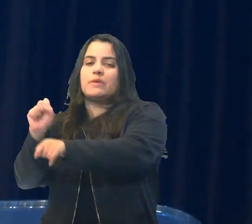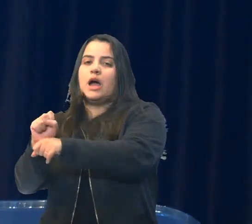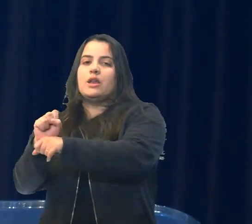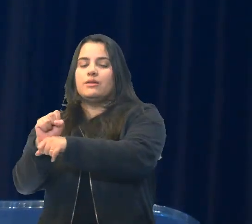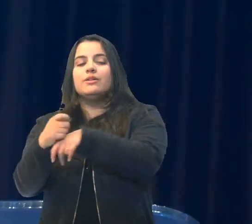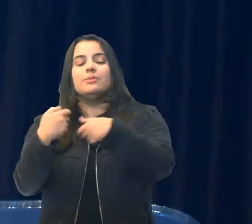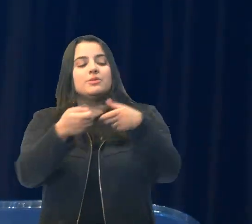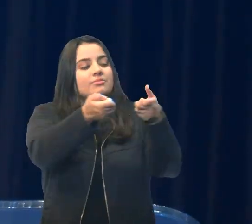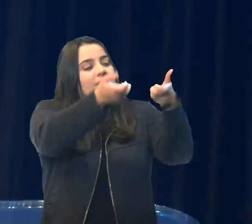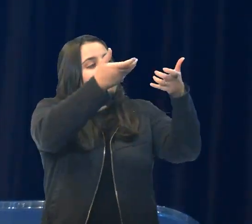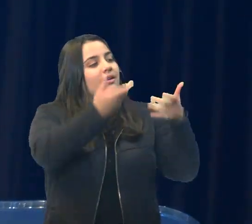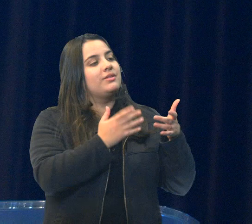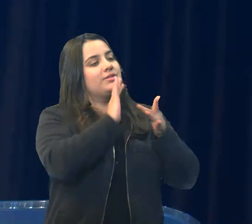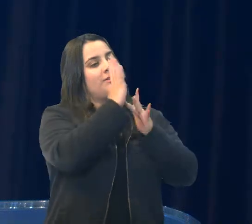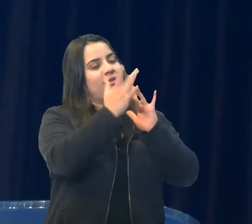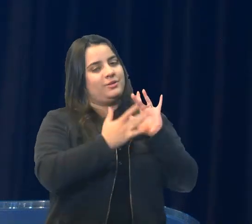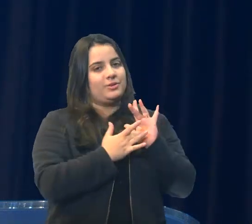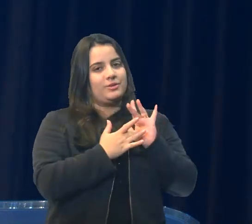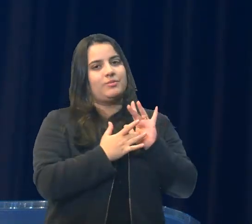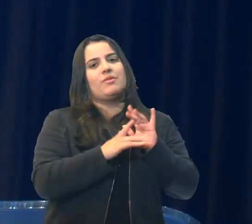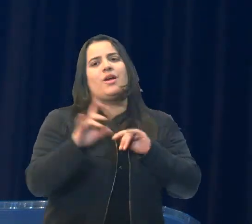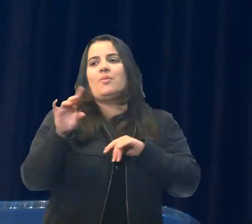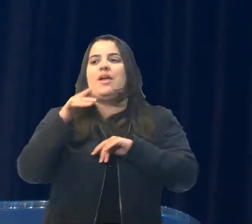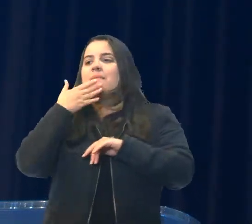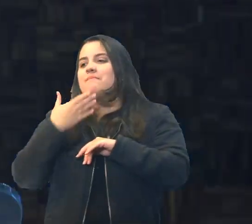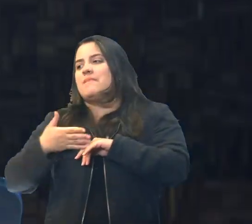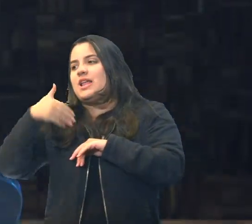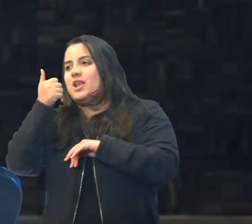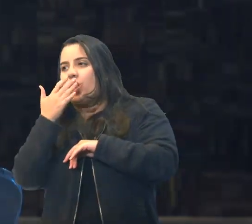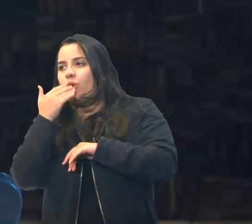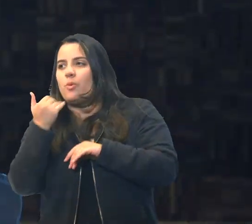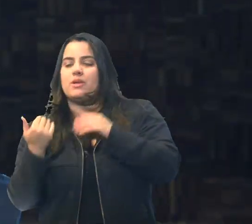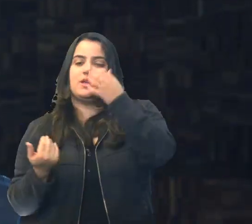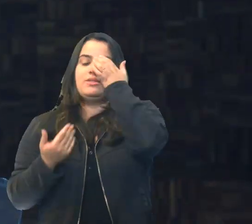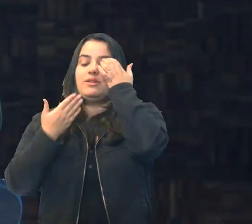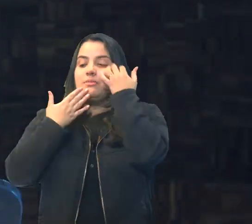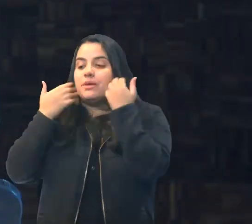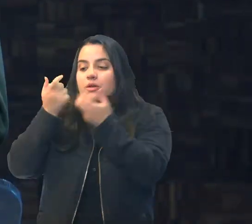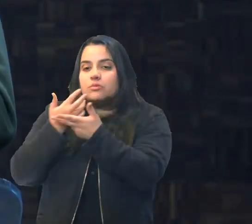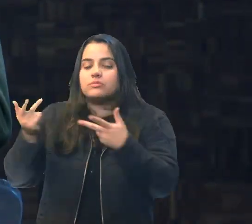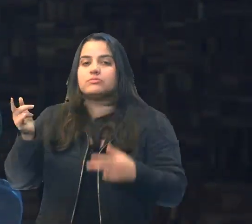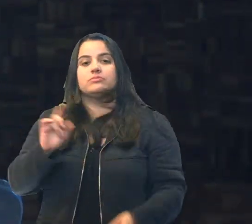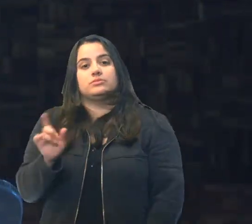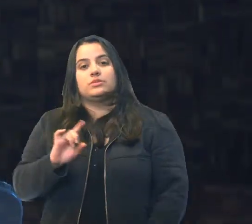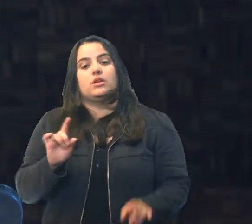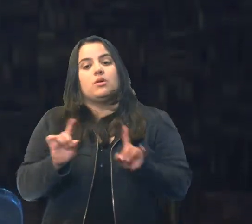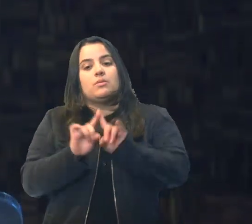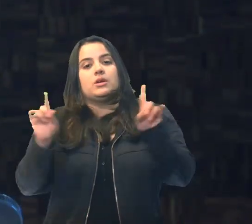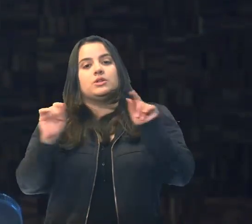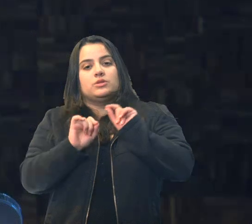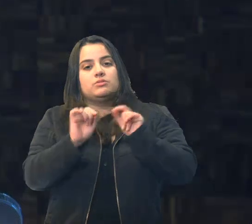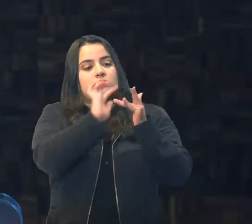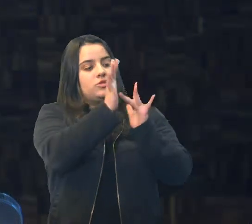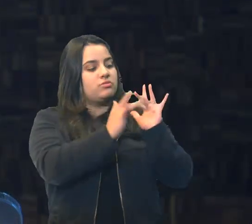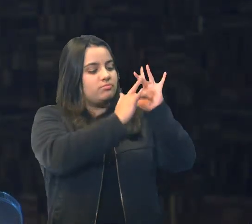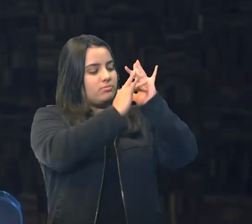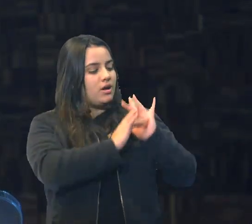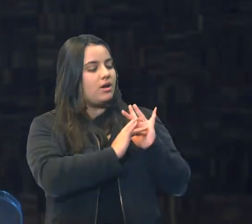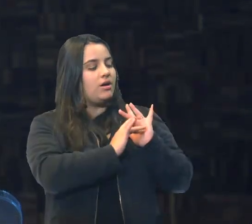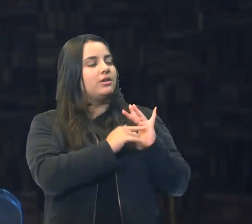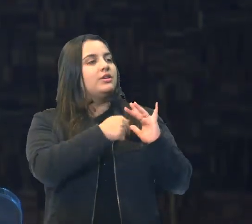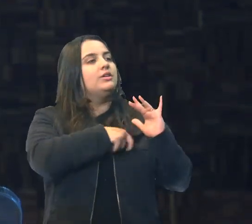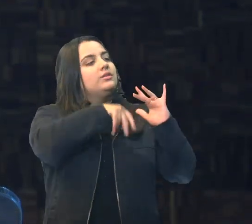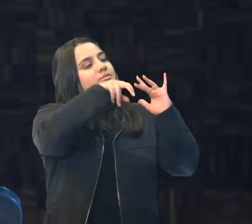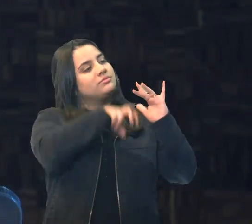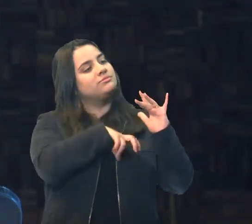Jesus. E não receber só com a melhor comida, com a melhor recepção, mas receber Jesus e parar para ouvir no